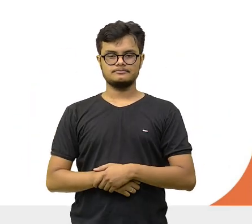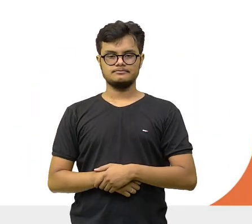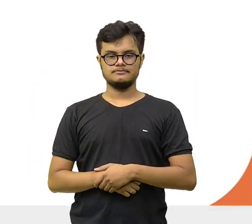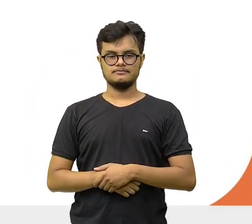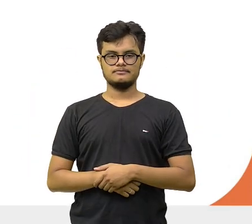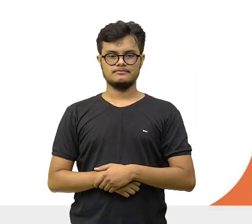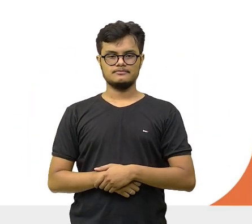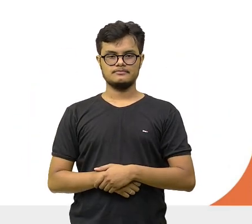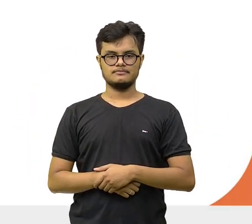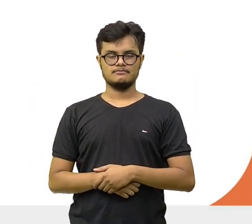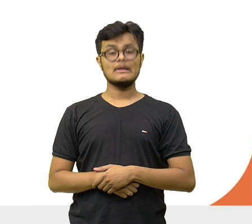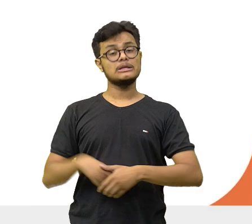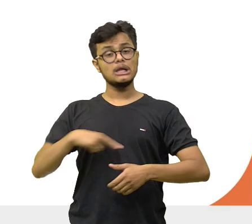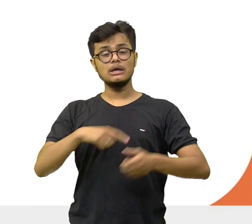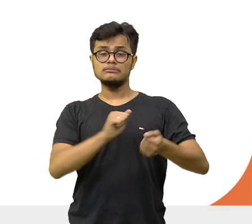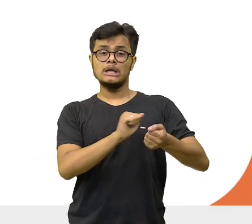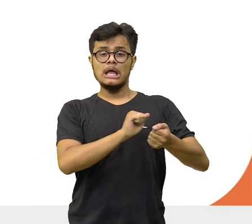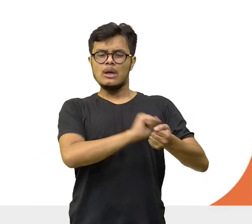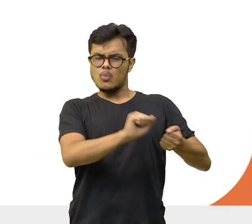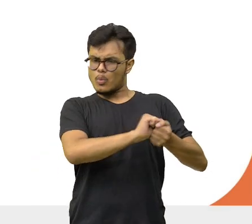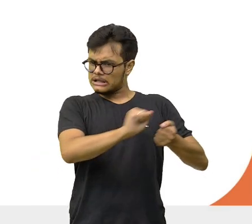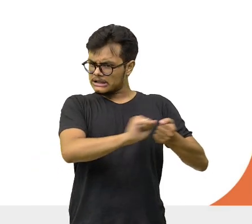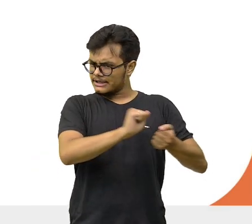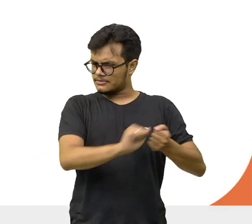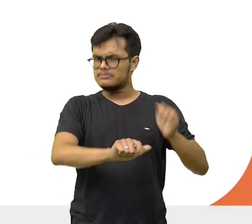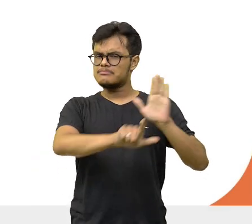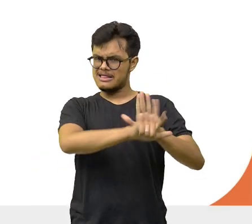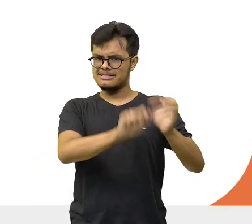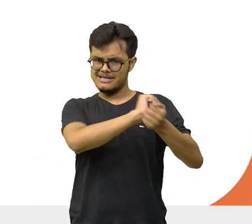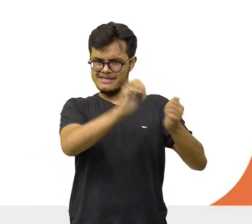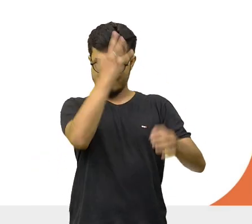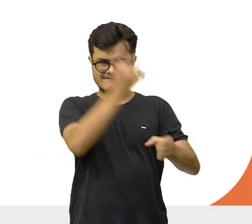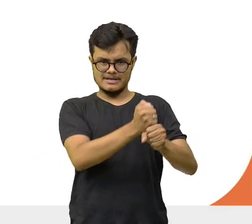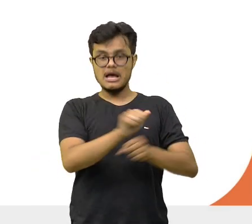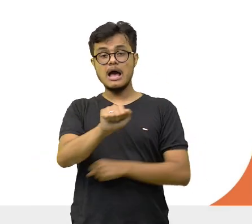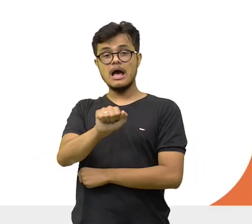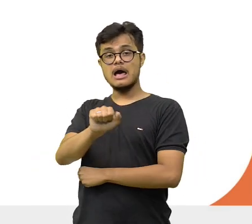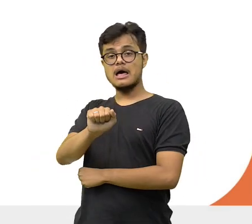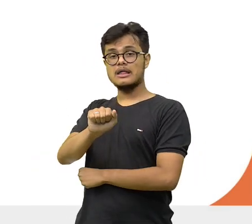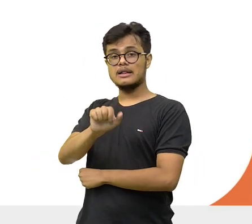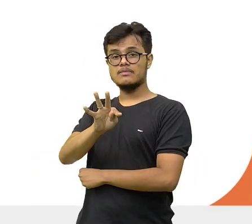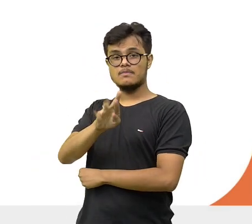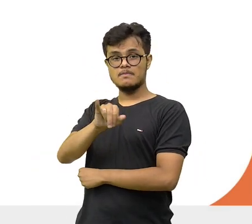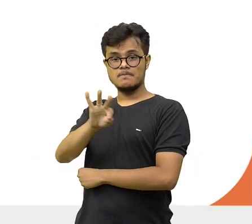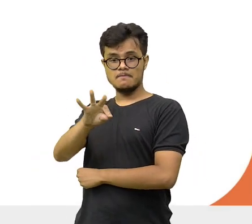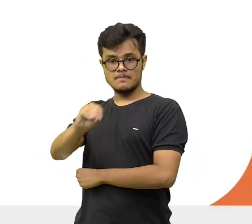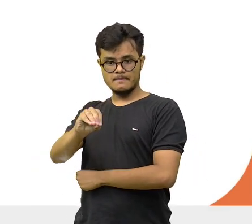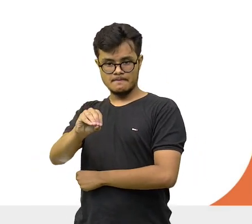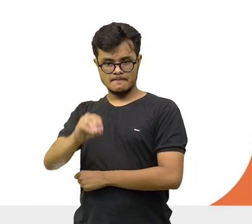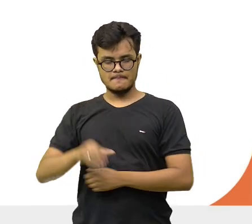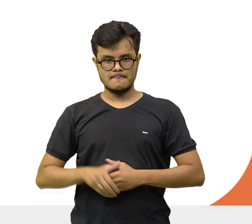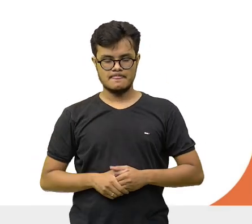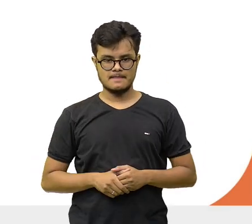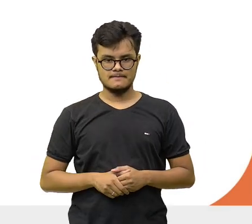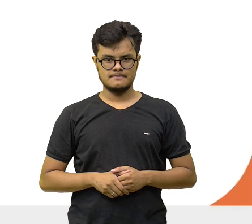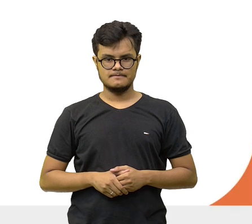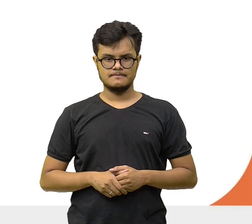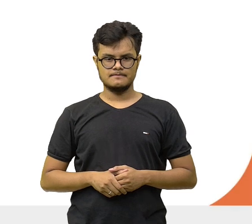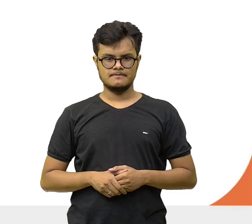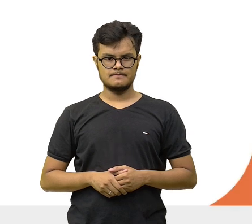de eletrização por atrito, o qual obedece à sequência de afinidade eletrônica representada na